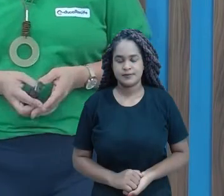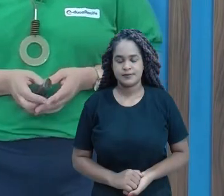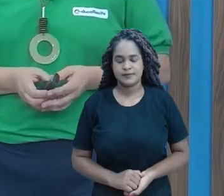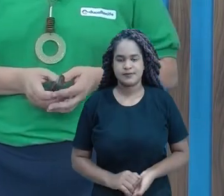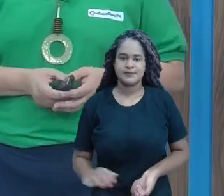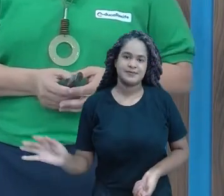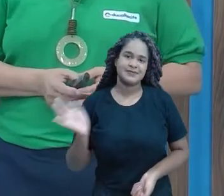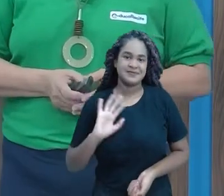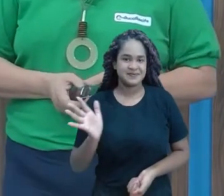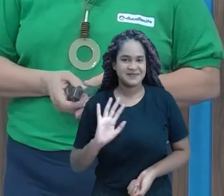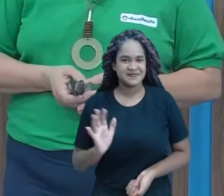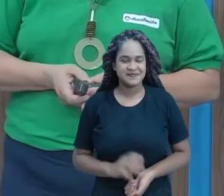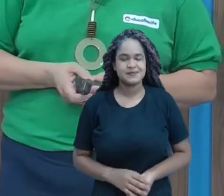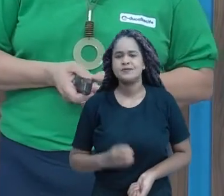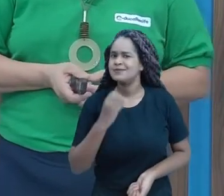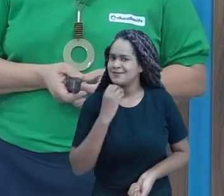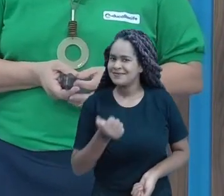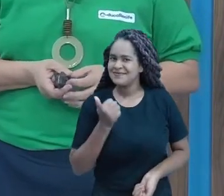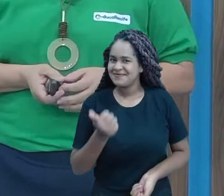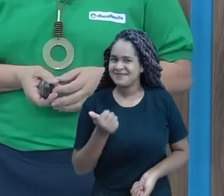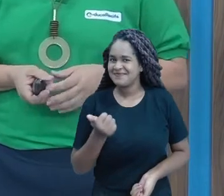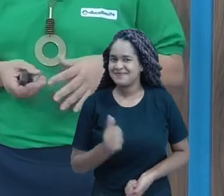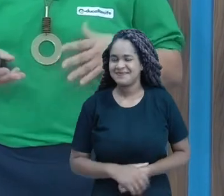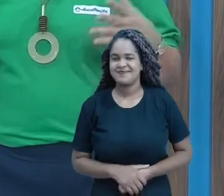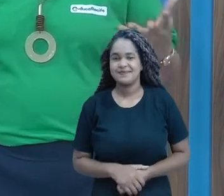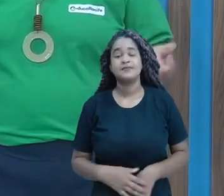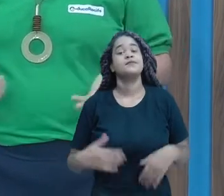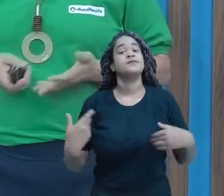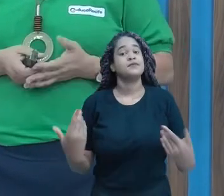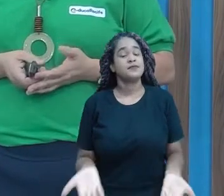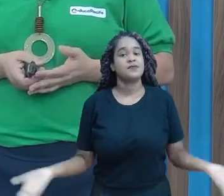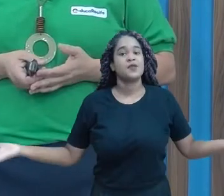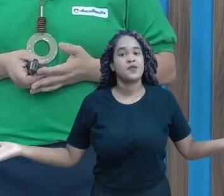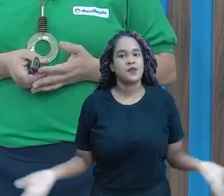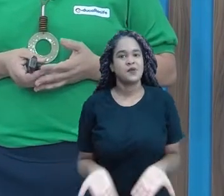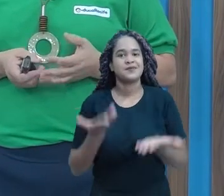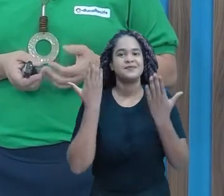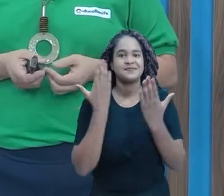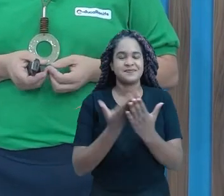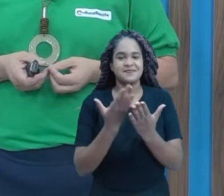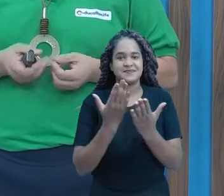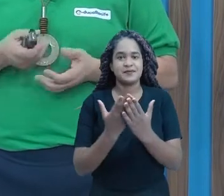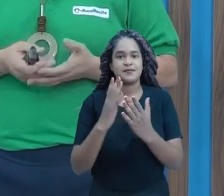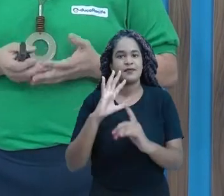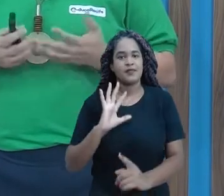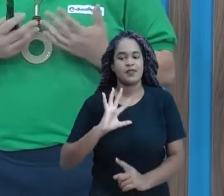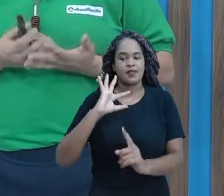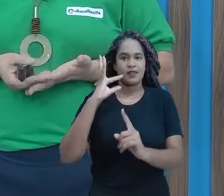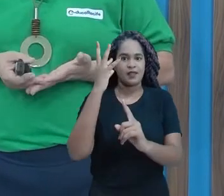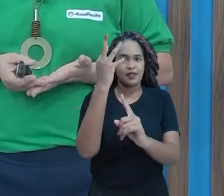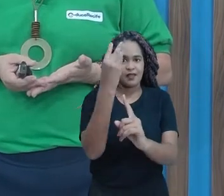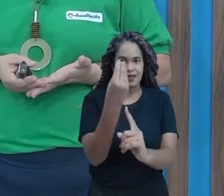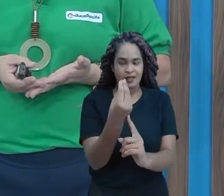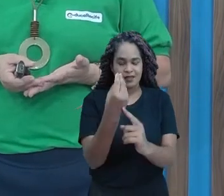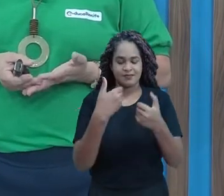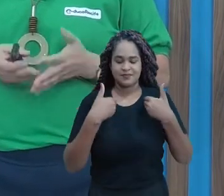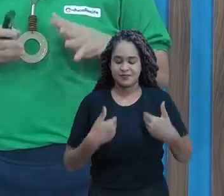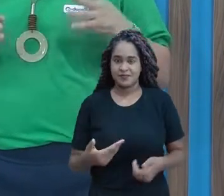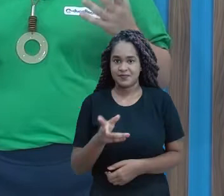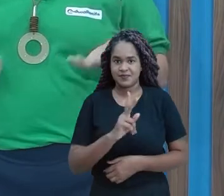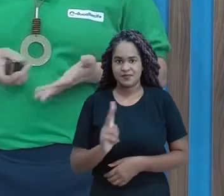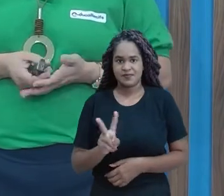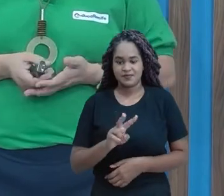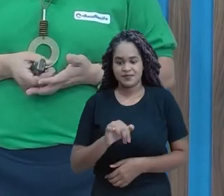Oi, gente, tudo bem com vocês? Vamos hoje para mais uma aula de arte. Eu sou a professora Vilma, sou